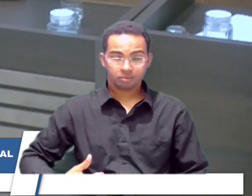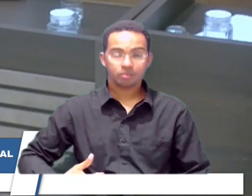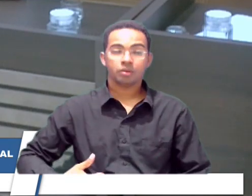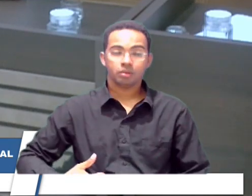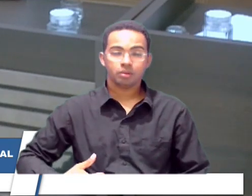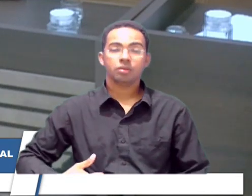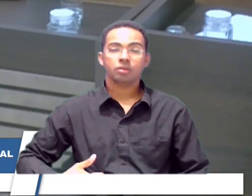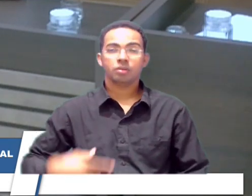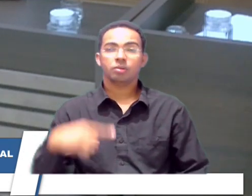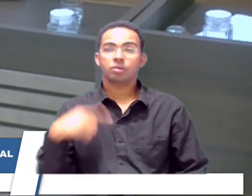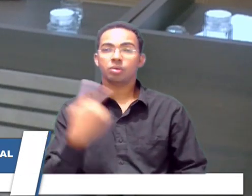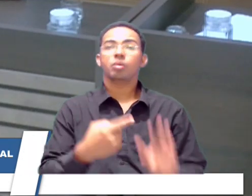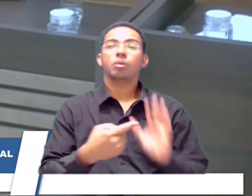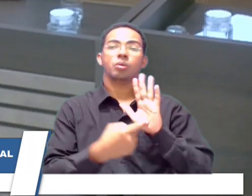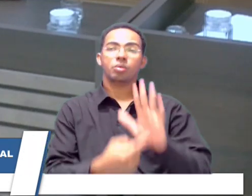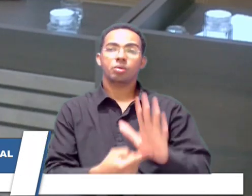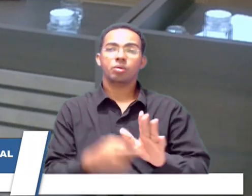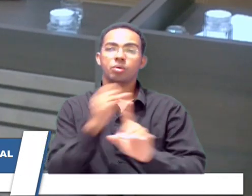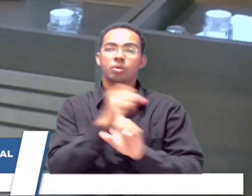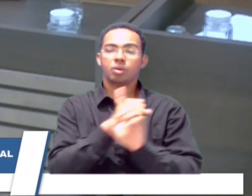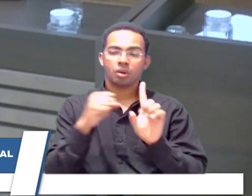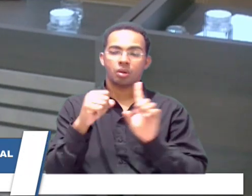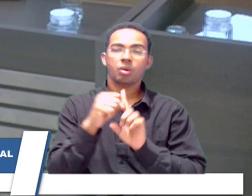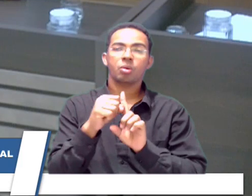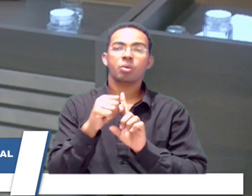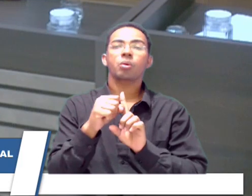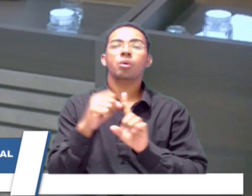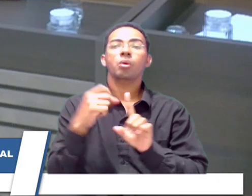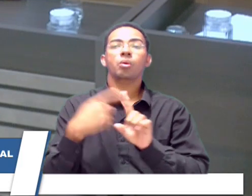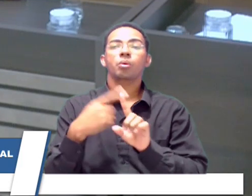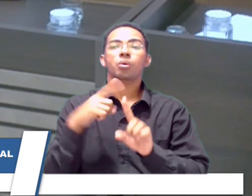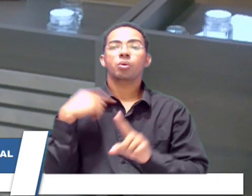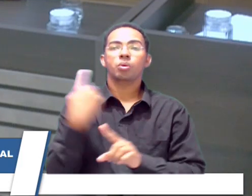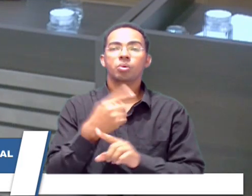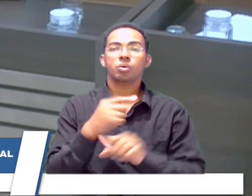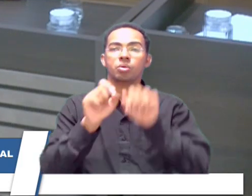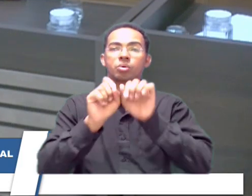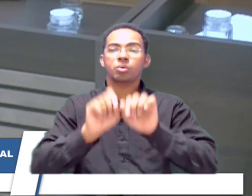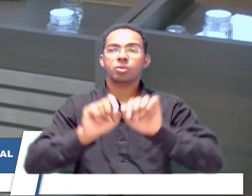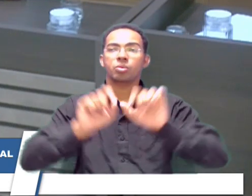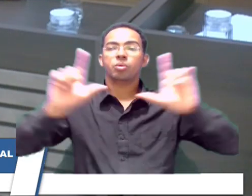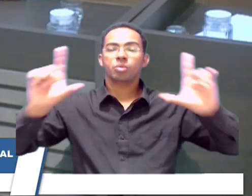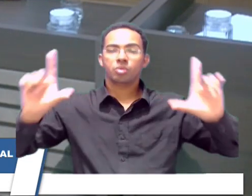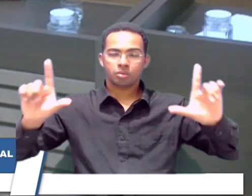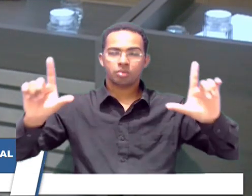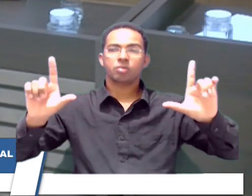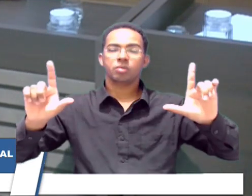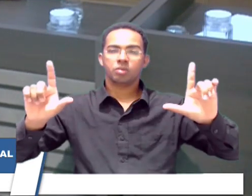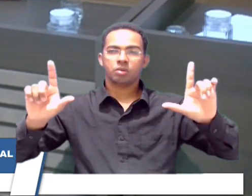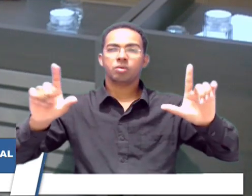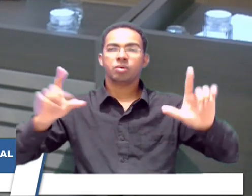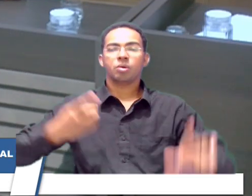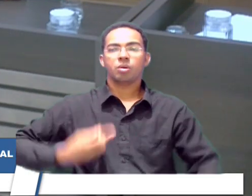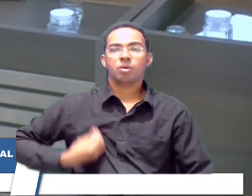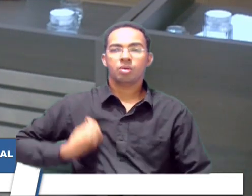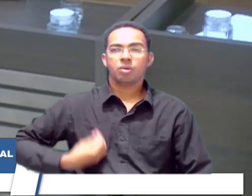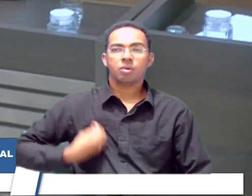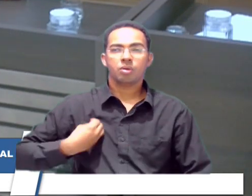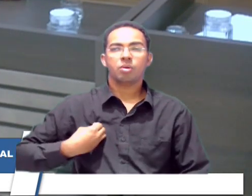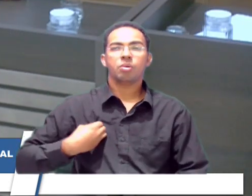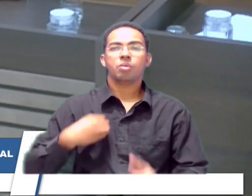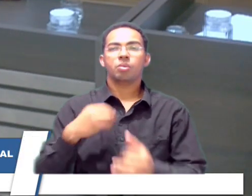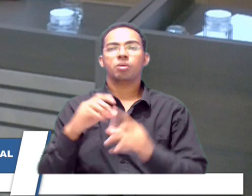gente mostrar para a sociedade, porque nós estamos sendo transmitidos ao vivo pela